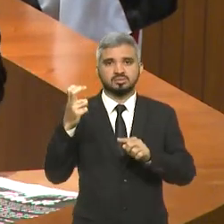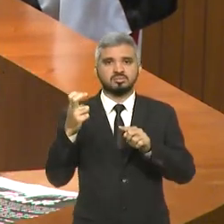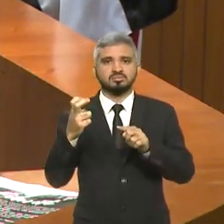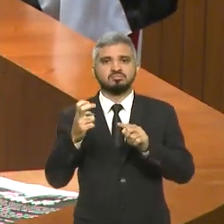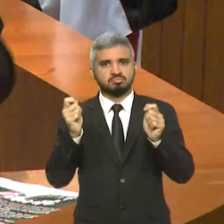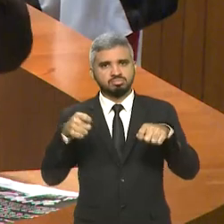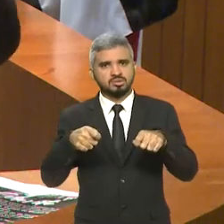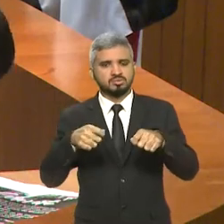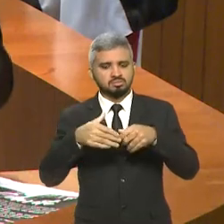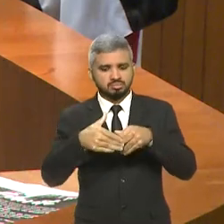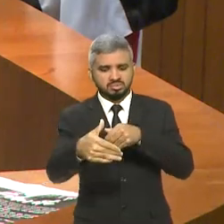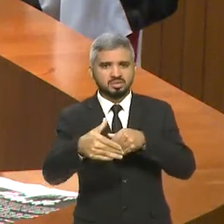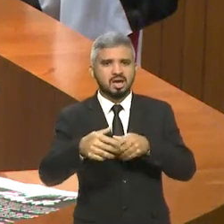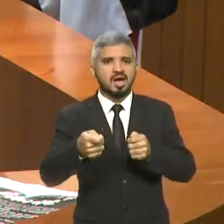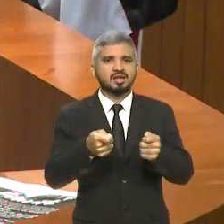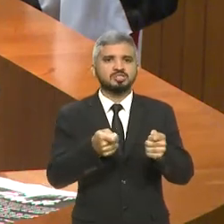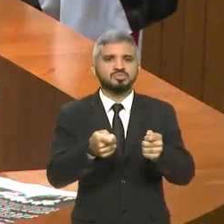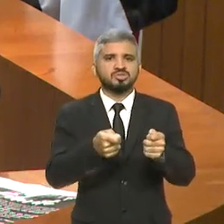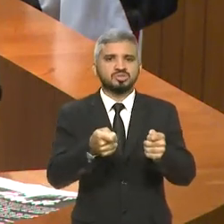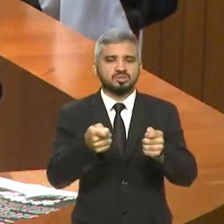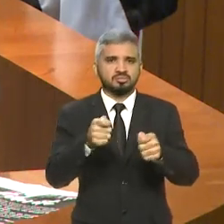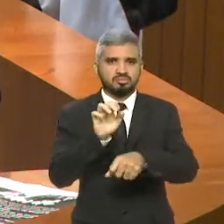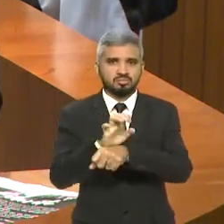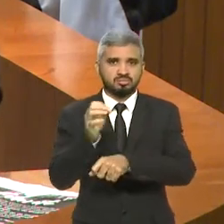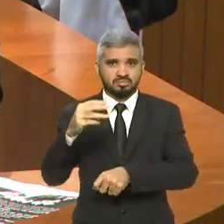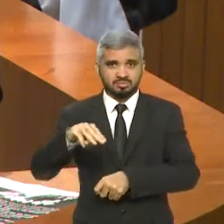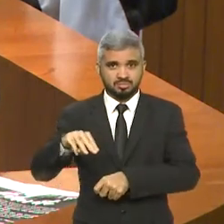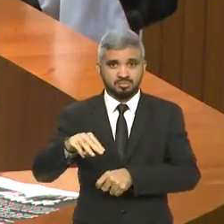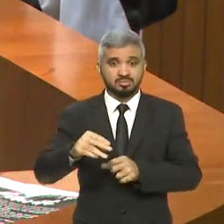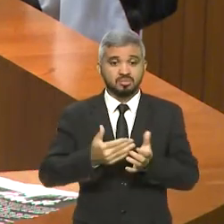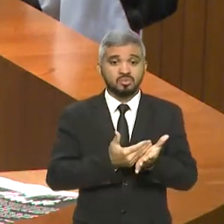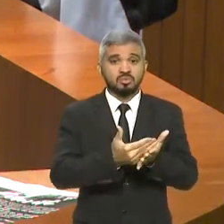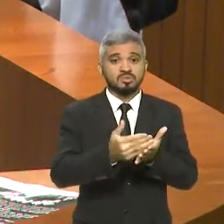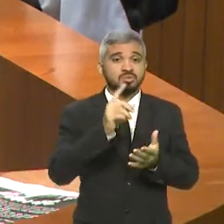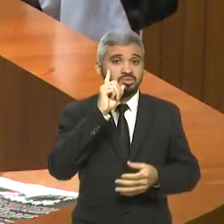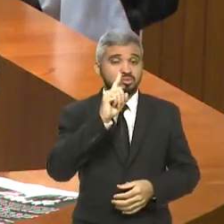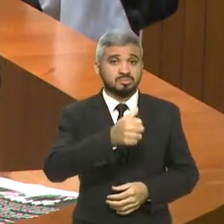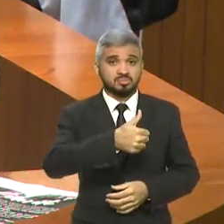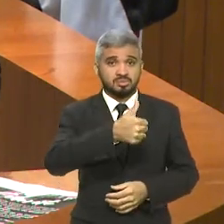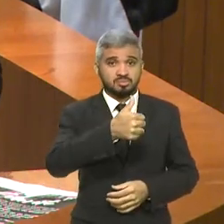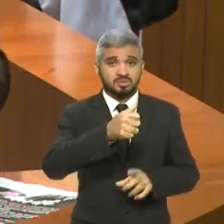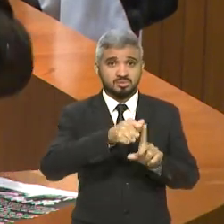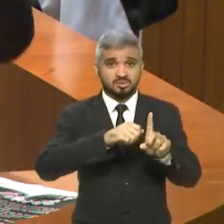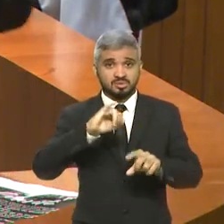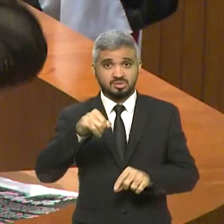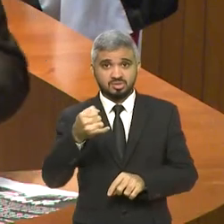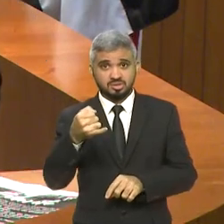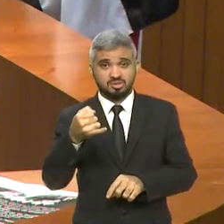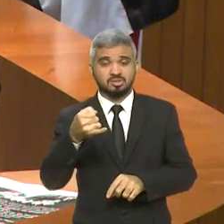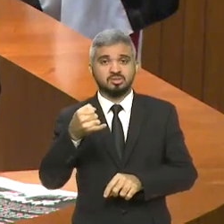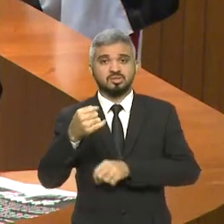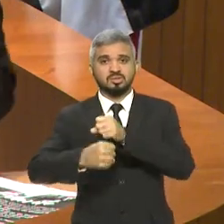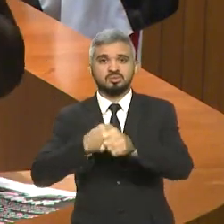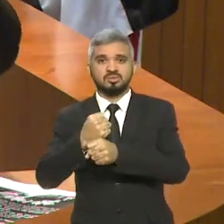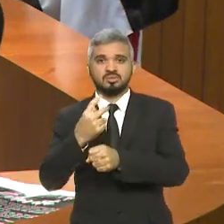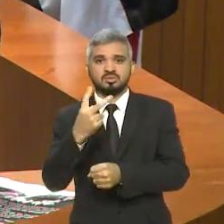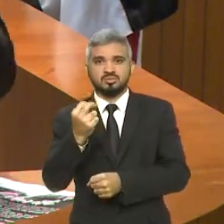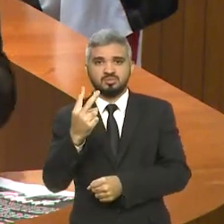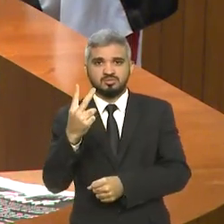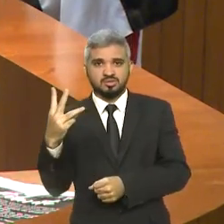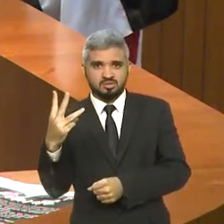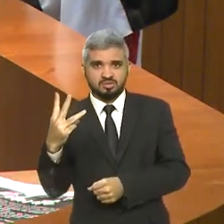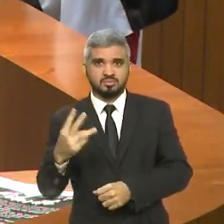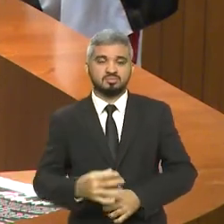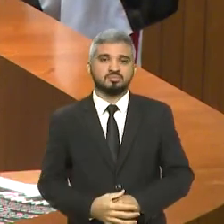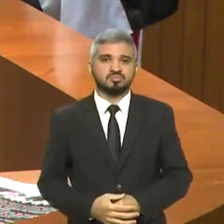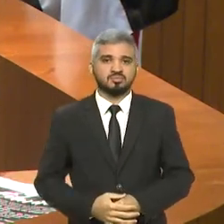administrar o estado do Maranhão a partir de 1º de janeiro de 2023. E é por isso que eu estou aqui, para dizer para a população, para você